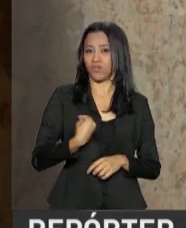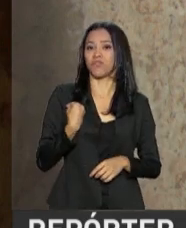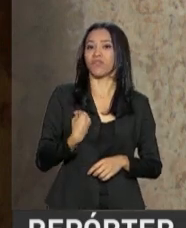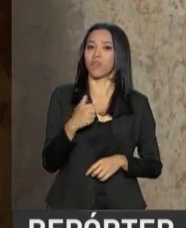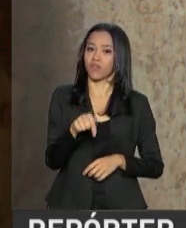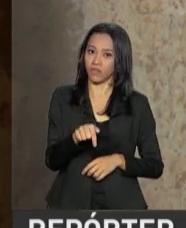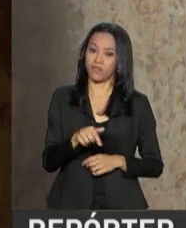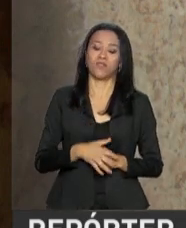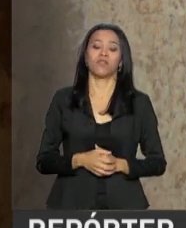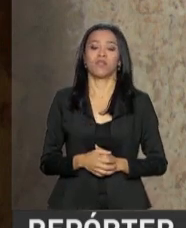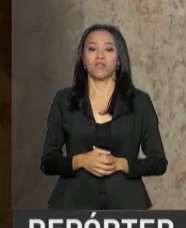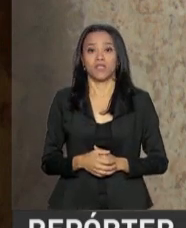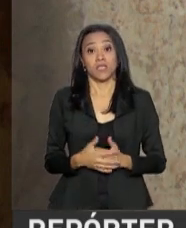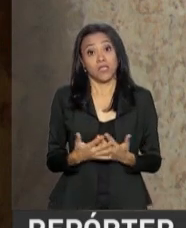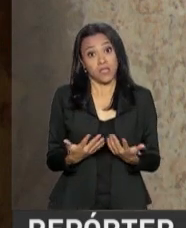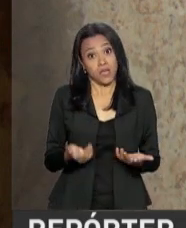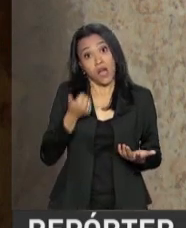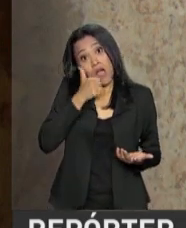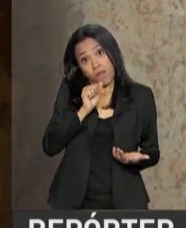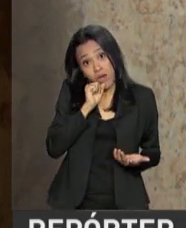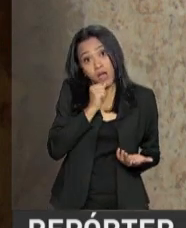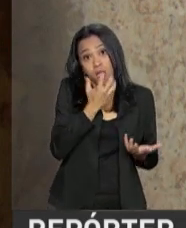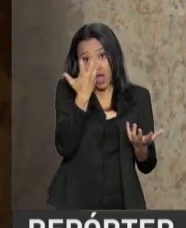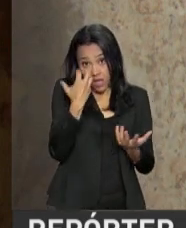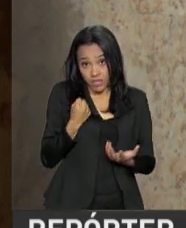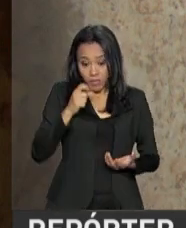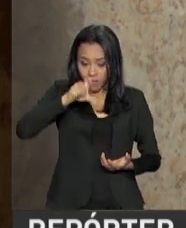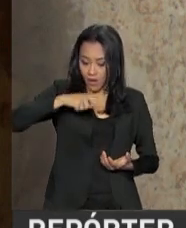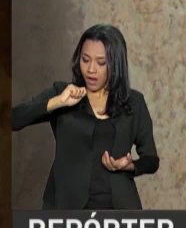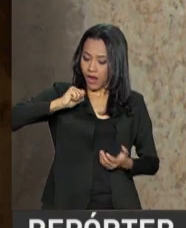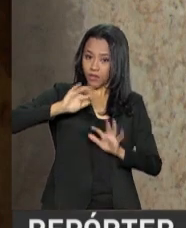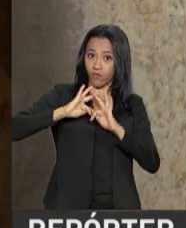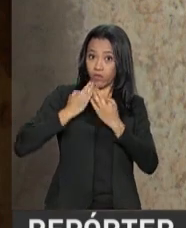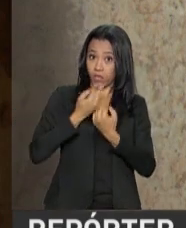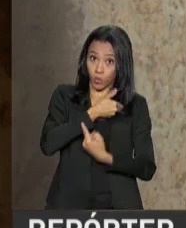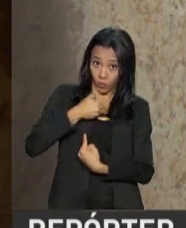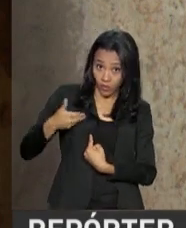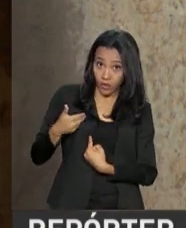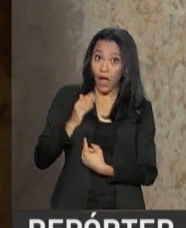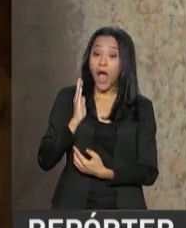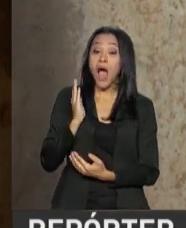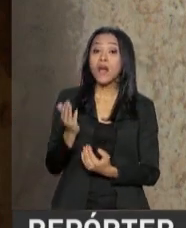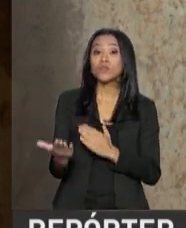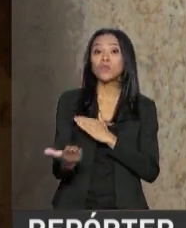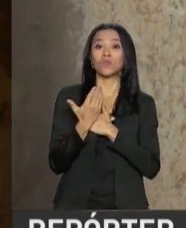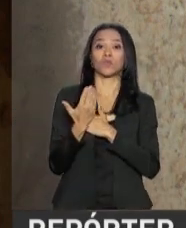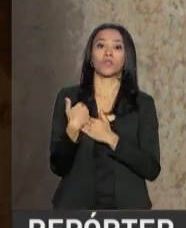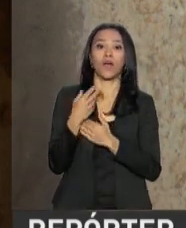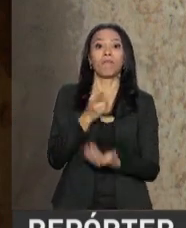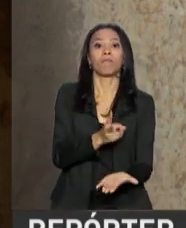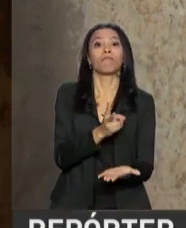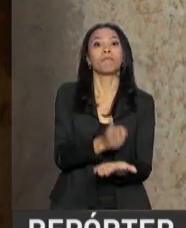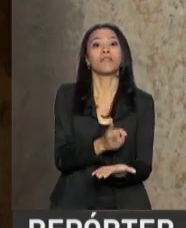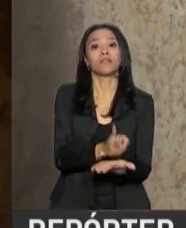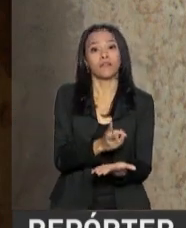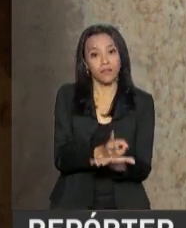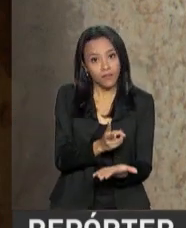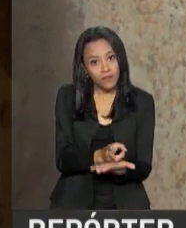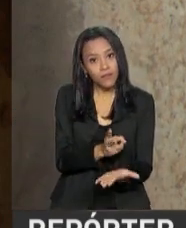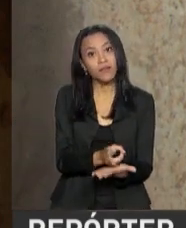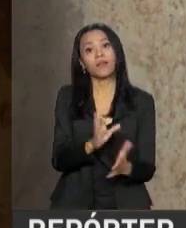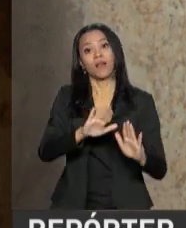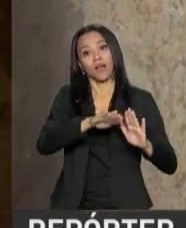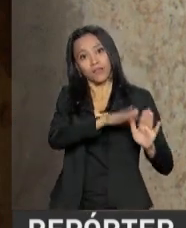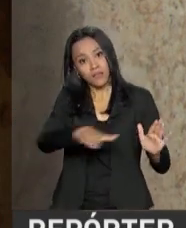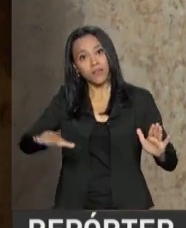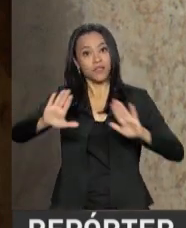iê iê e à mãe recebendo o bolsa família é um complemento que ajuda uma criança na escola então é muito importante aqui nessa